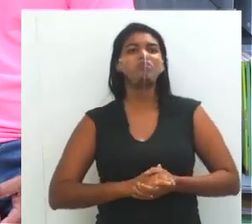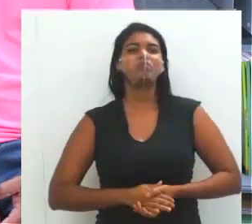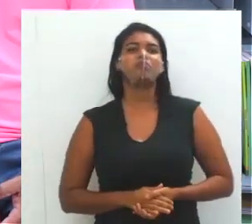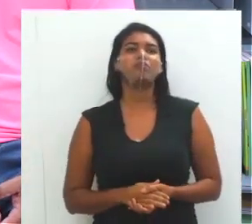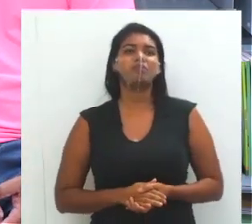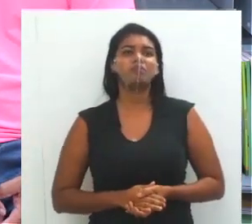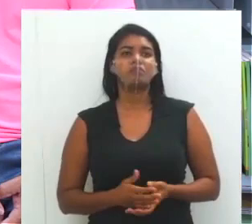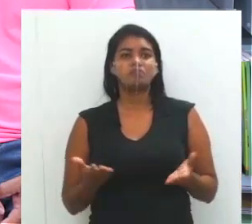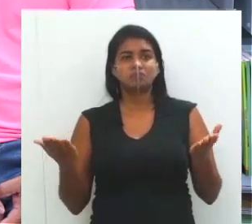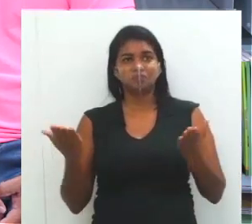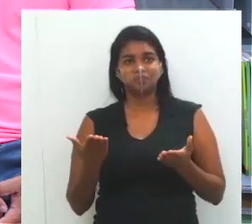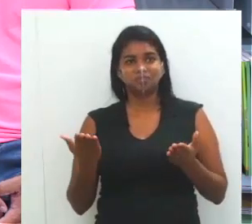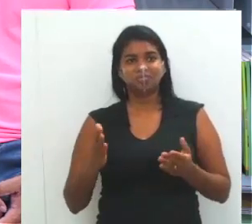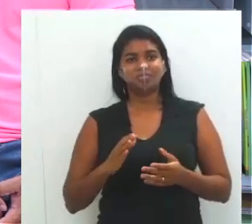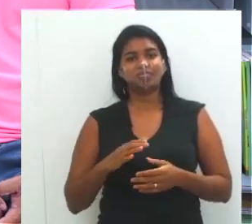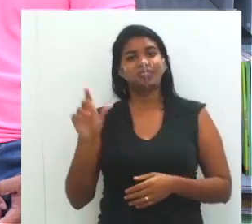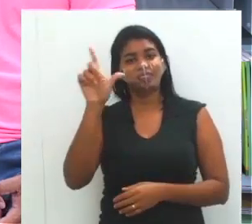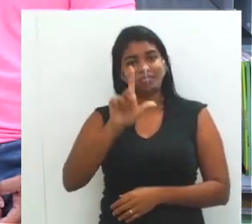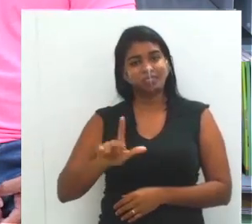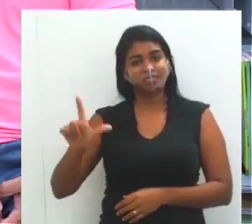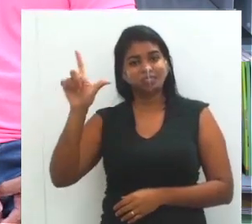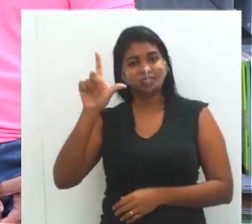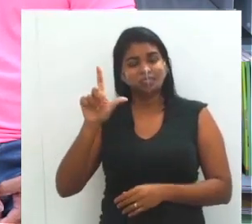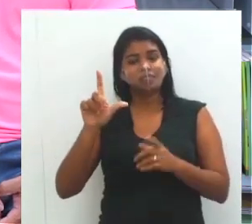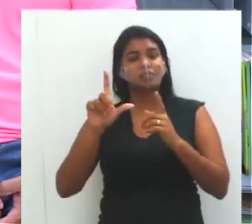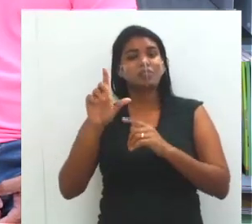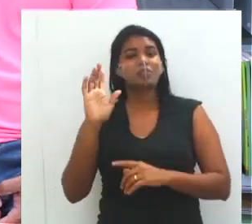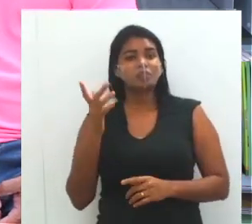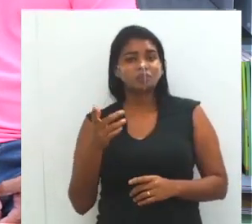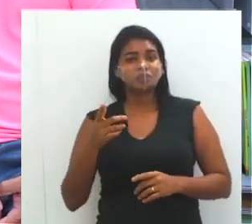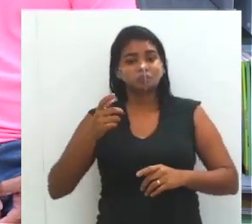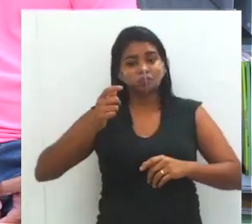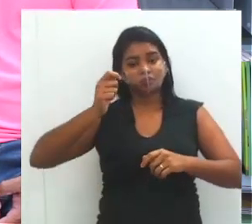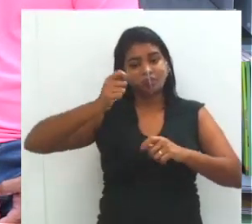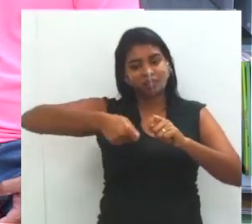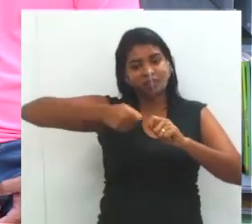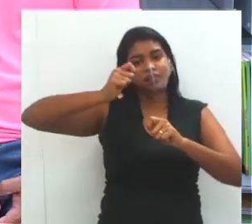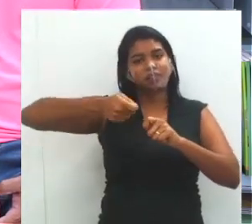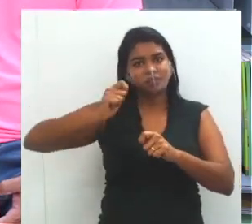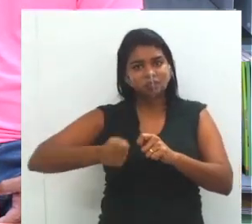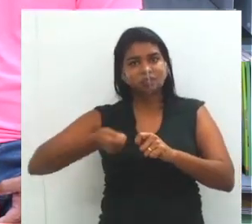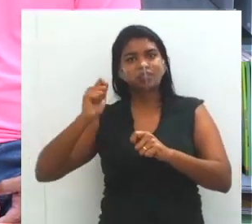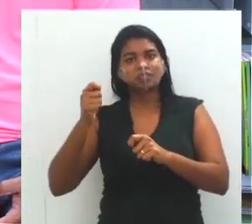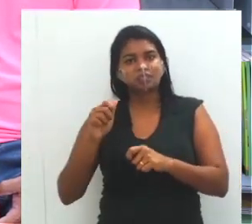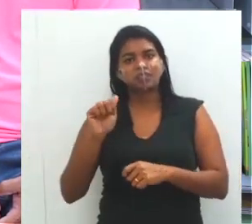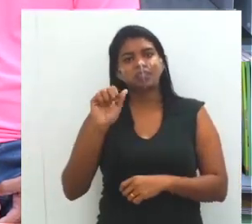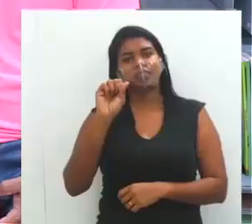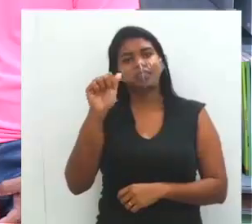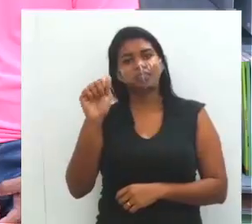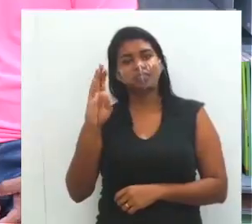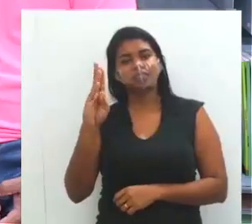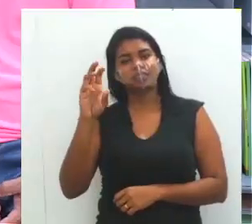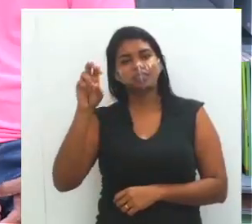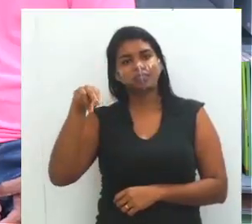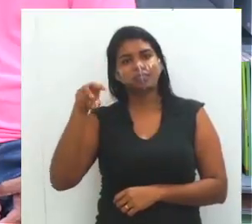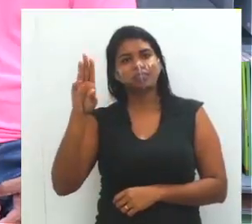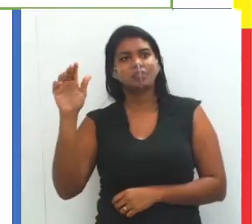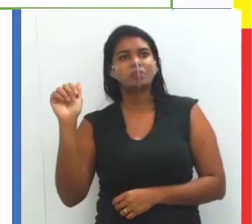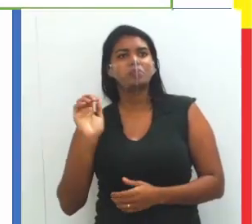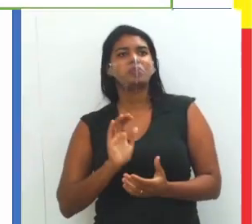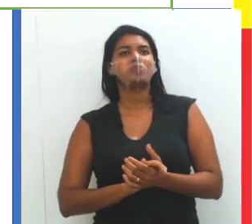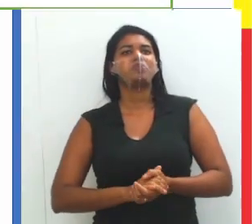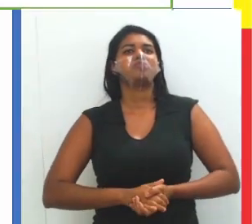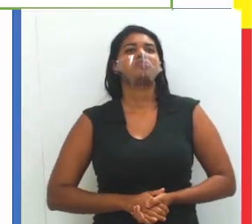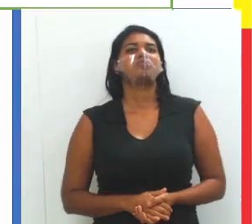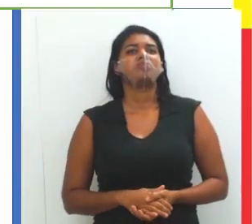na questão das letras quanto os próprios instrumentos. O triângulo, a zabumba já começam a entrar em suas músicas.